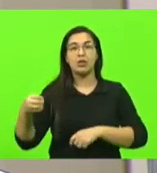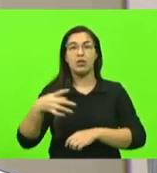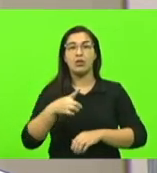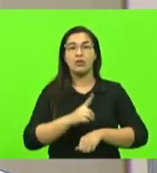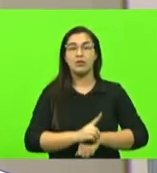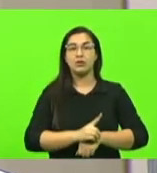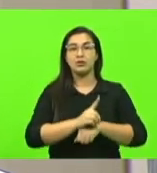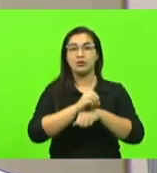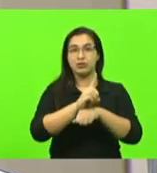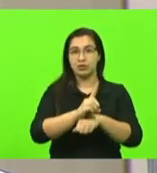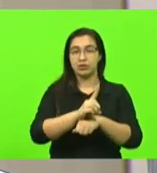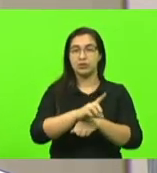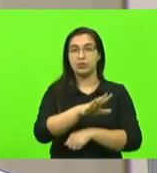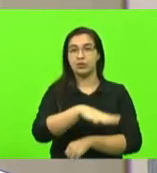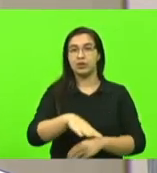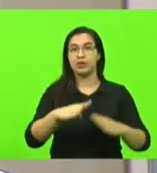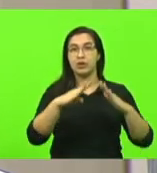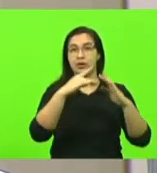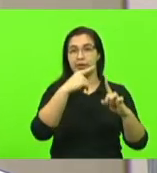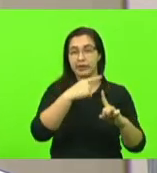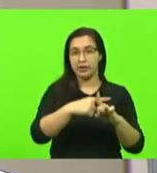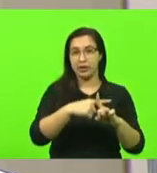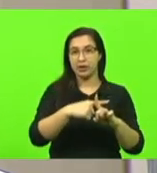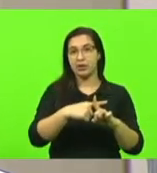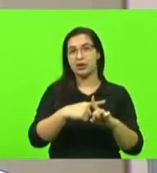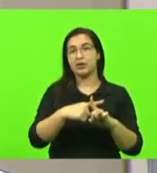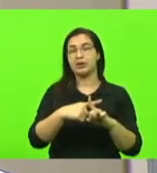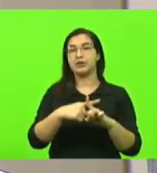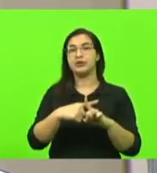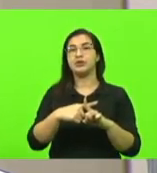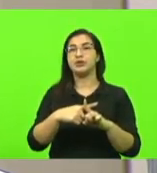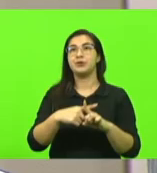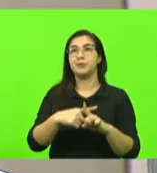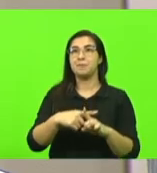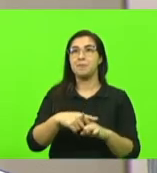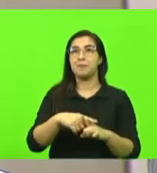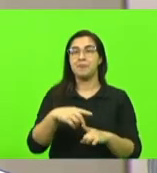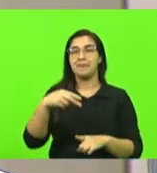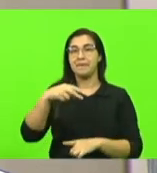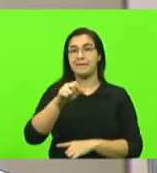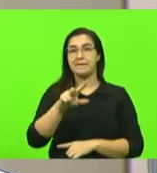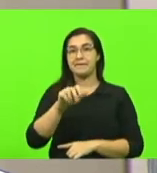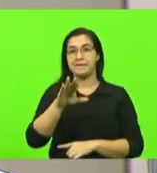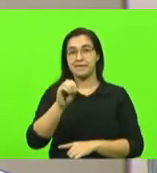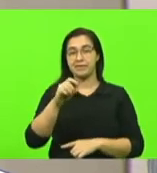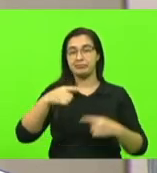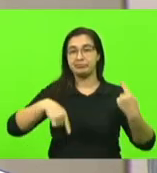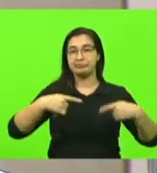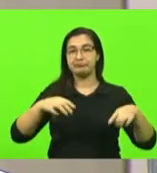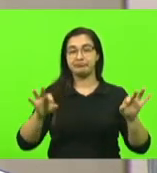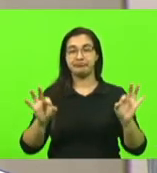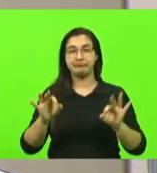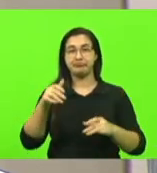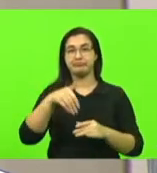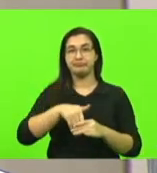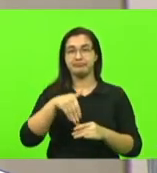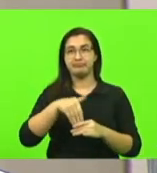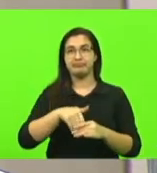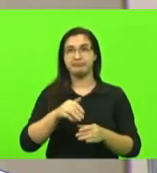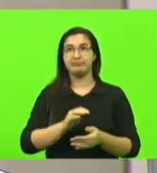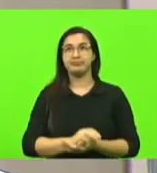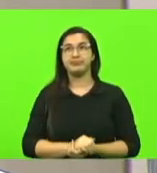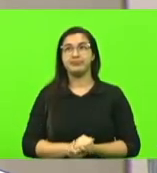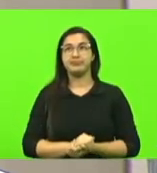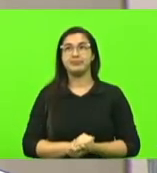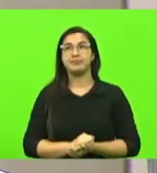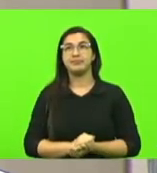Pastoral Comunitário da Igreja Matriz Nossa Senhora Aparecida do Navio. Em discussão. Não havendo quem queira discutir, em votação.